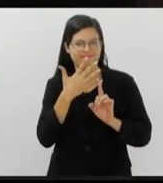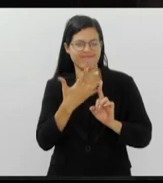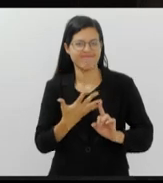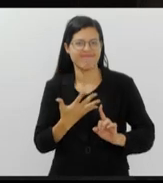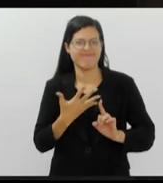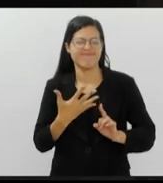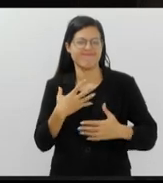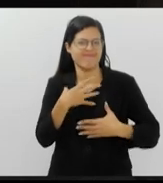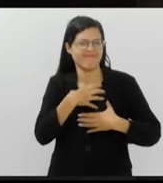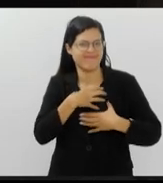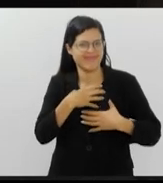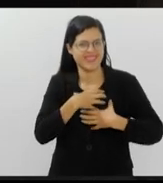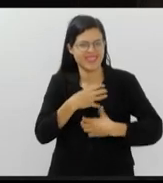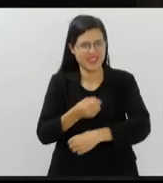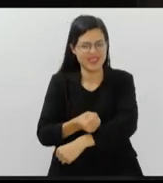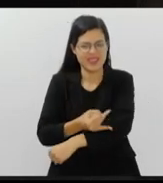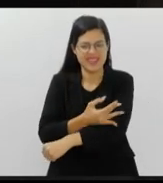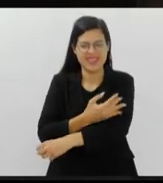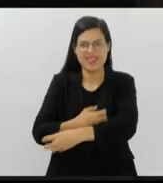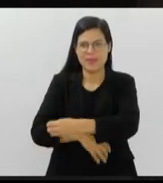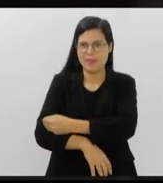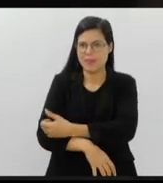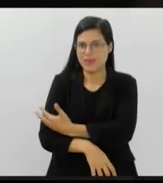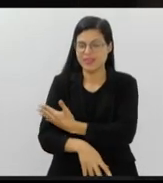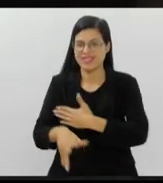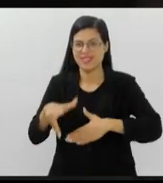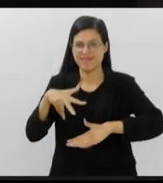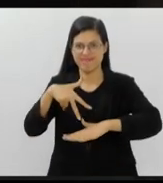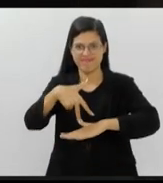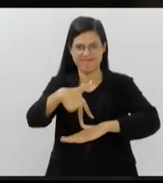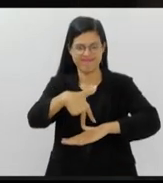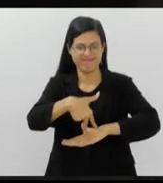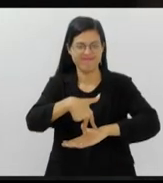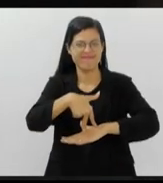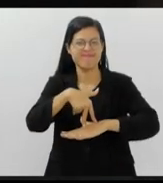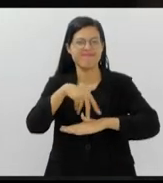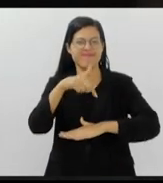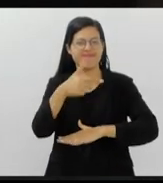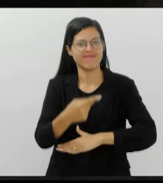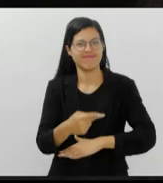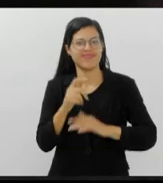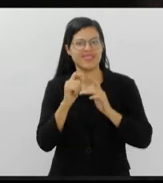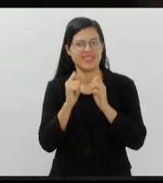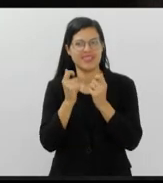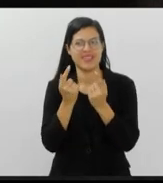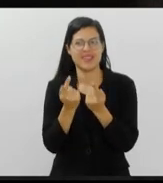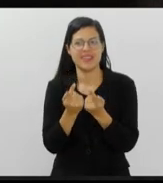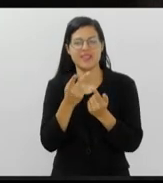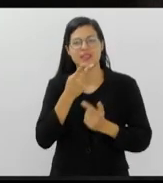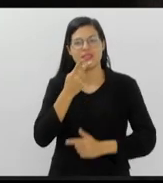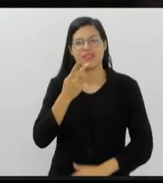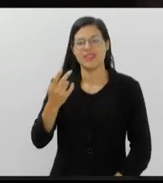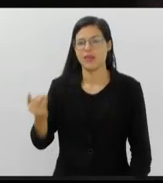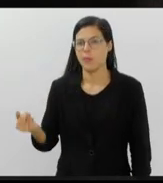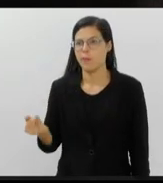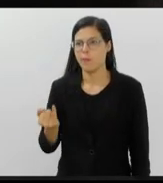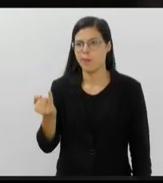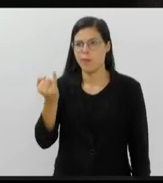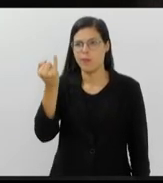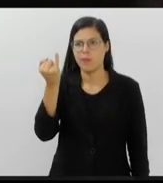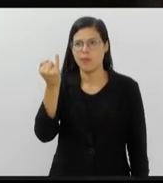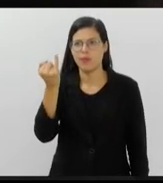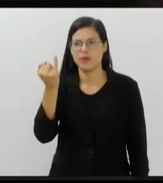extrema emoção que eu assumo a tribuna desta casa para falar da importância da